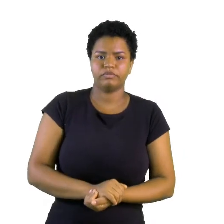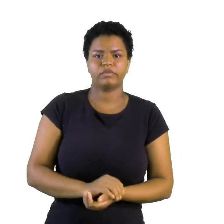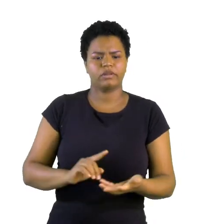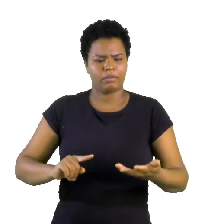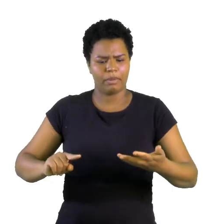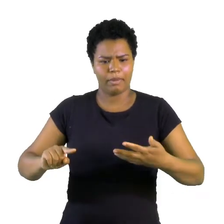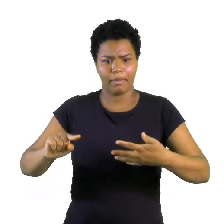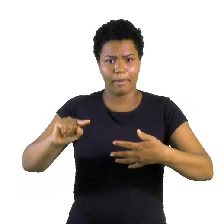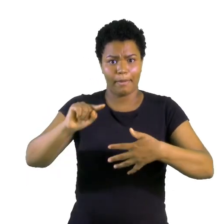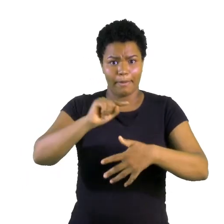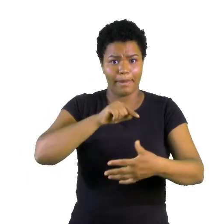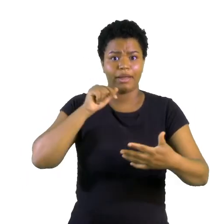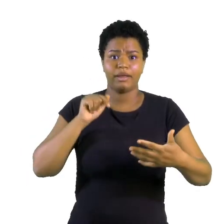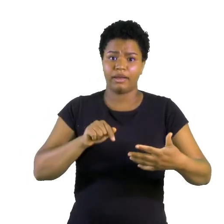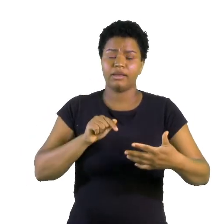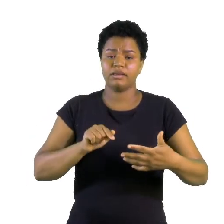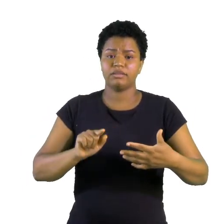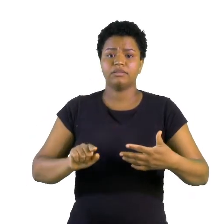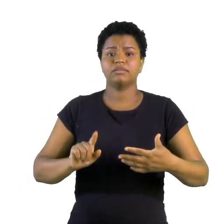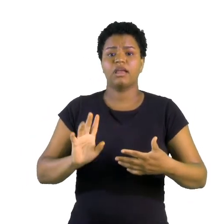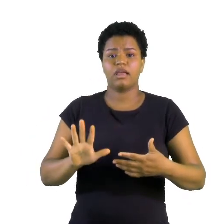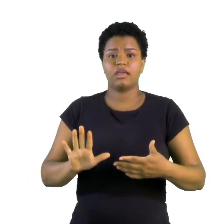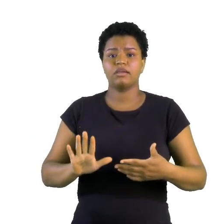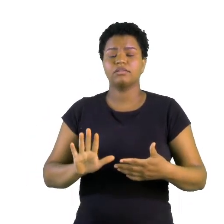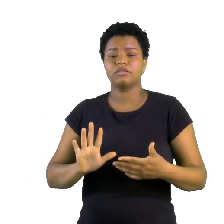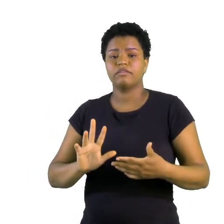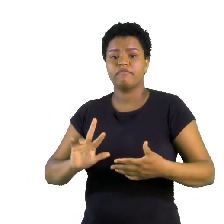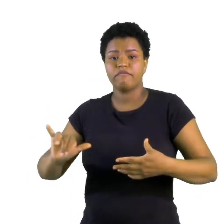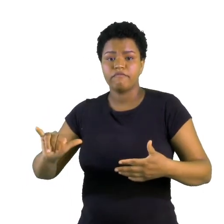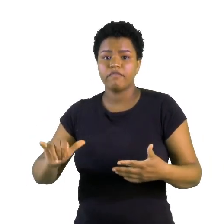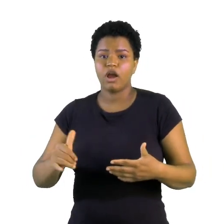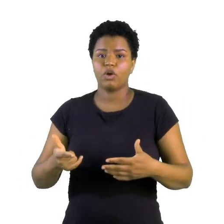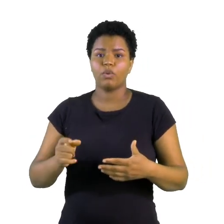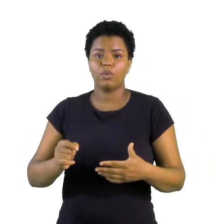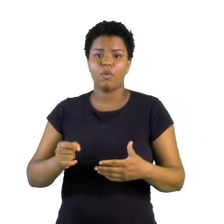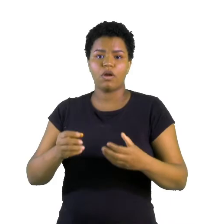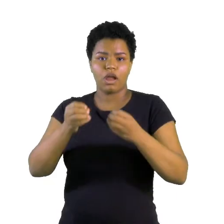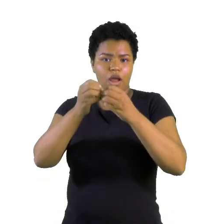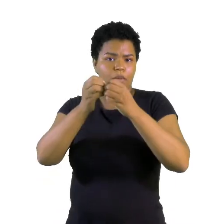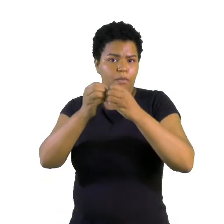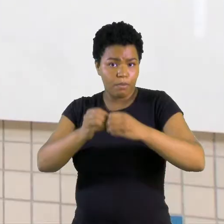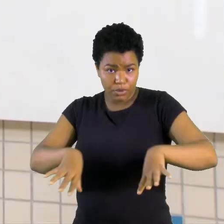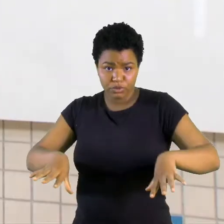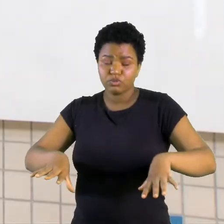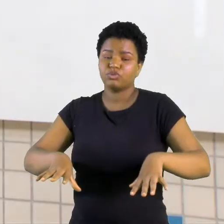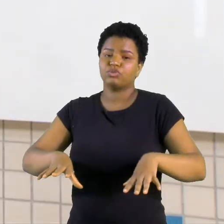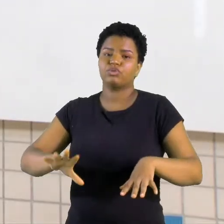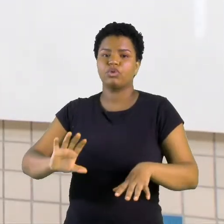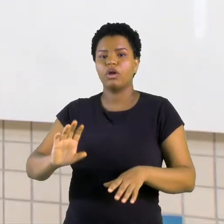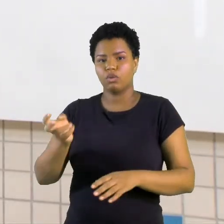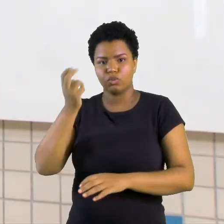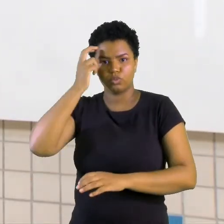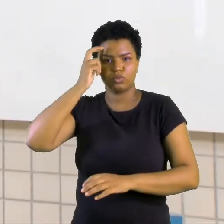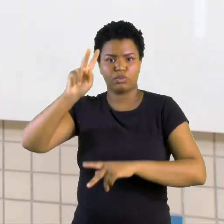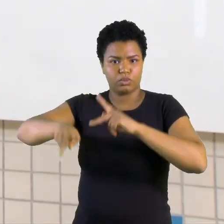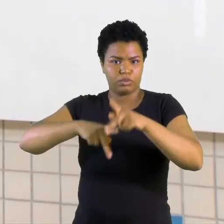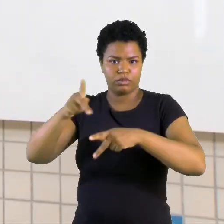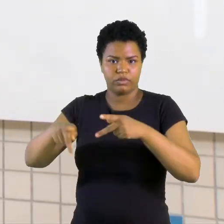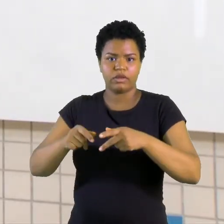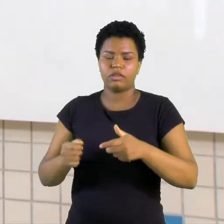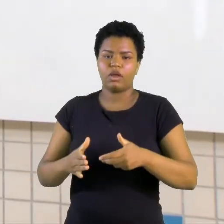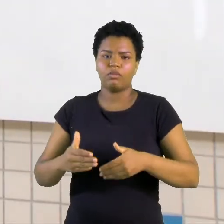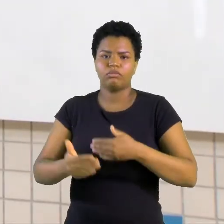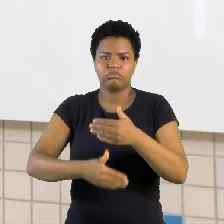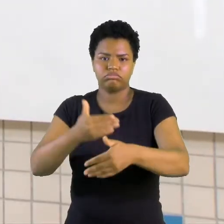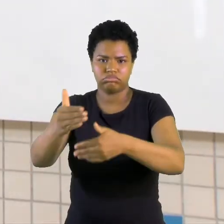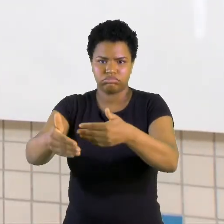unidos, né? Isso vai levar à destruição da identidade cultural daqueles povos. Então, o processo de conquista da América foi um processo